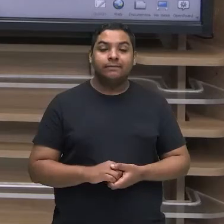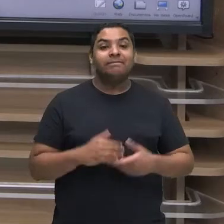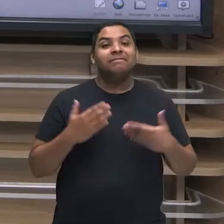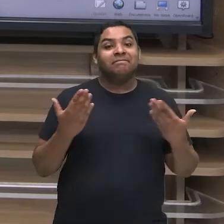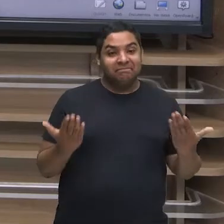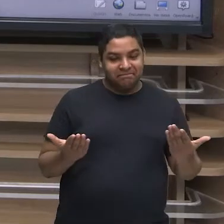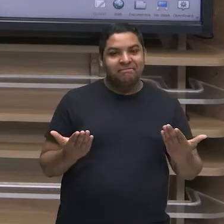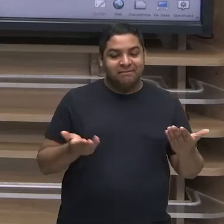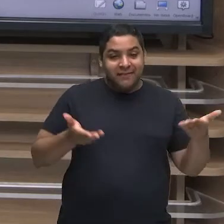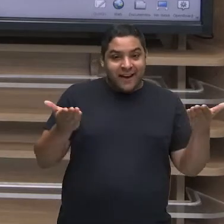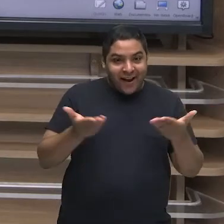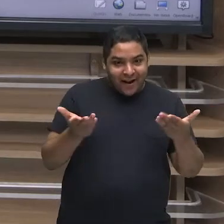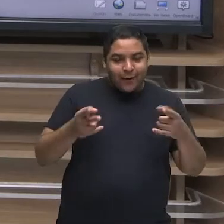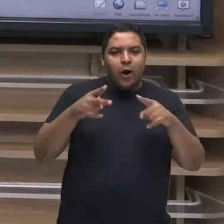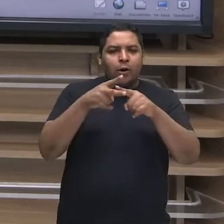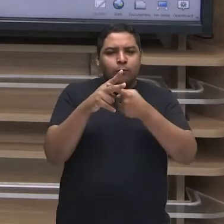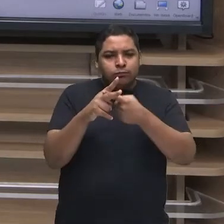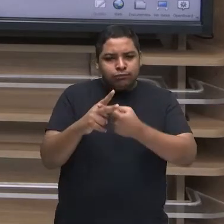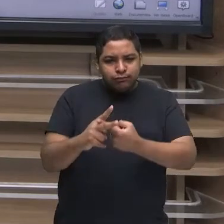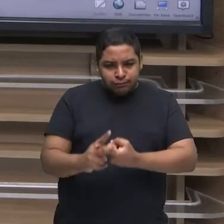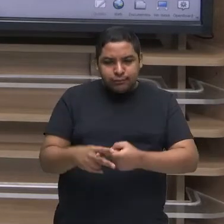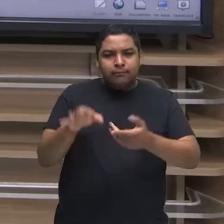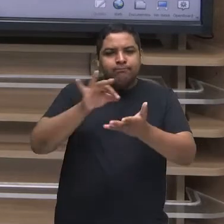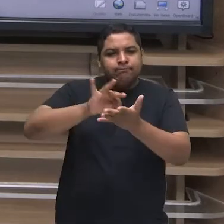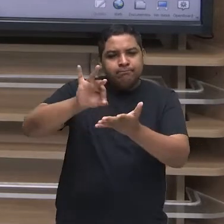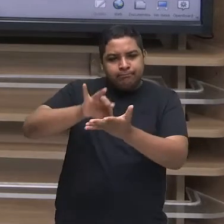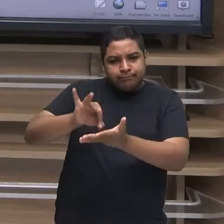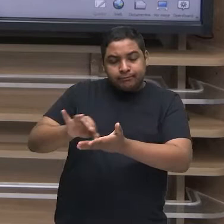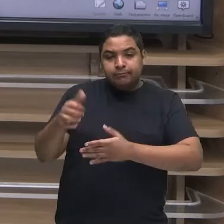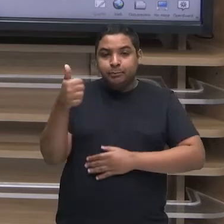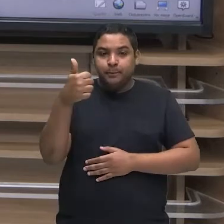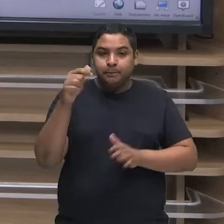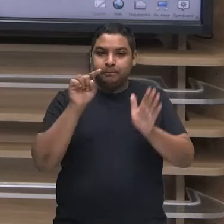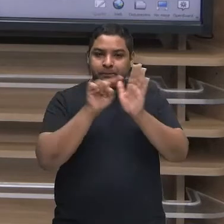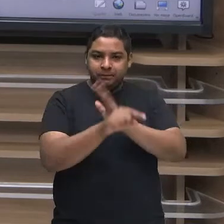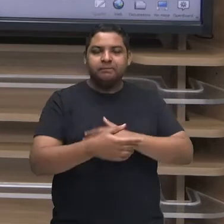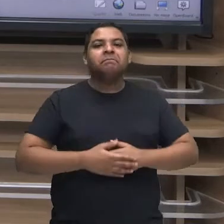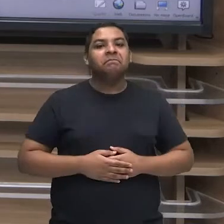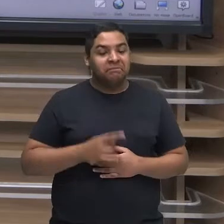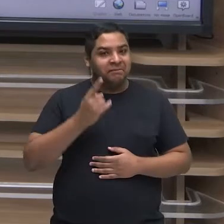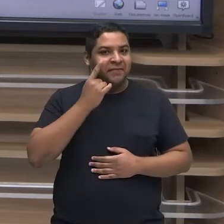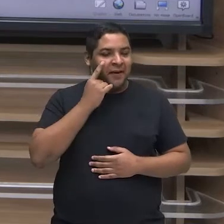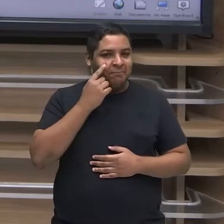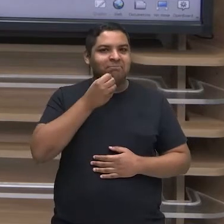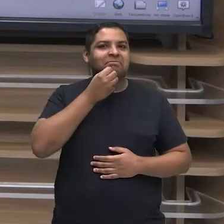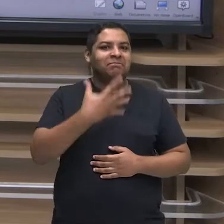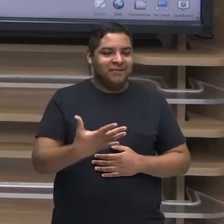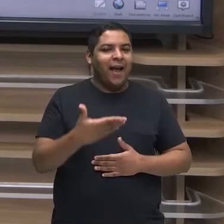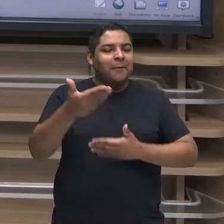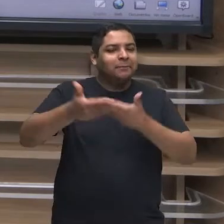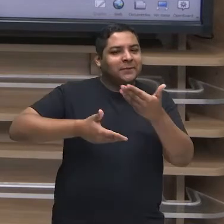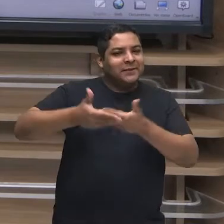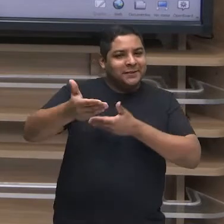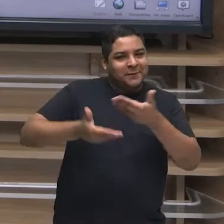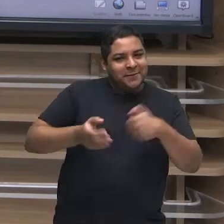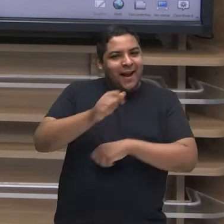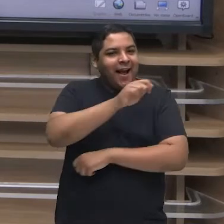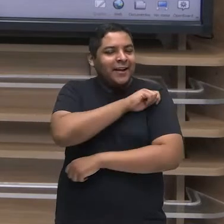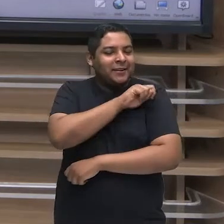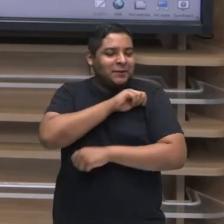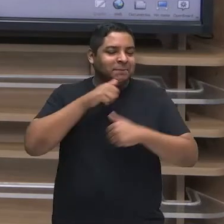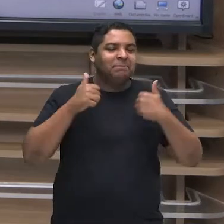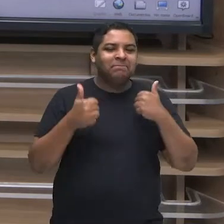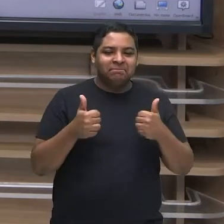Então, vamos agora à correção do nosso praticando a primeira questão. E estou gostando de ver aqui no chat, vocês participando